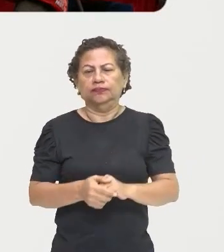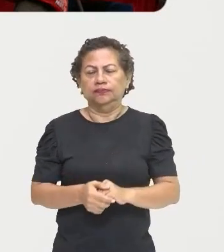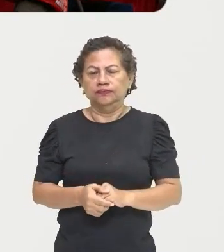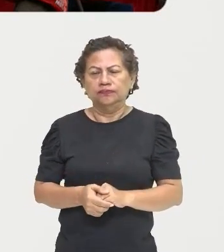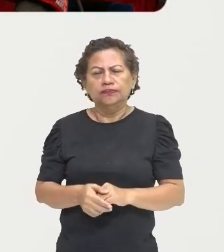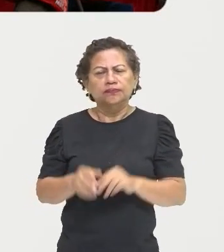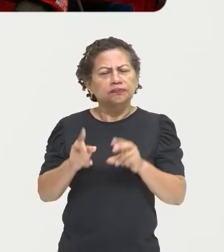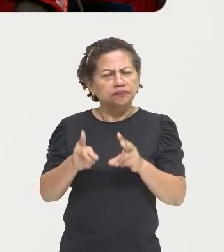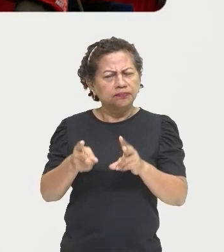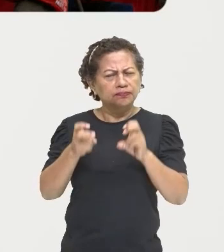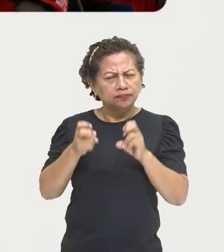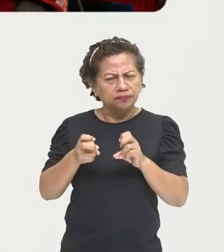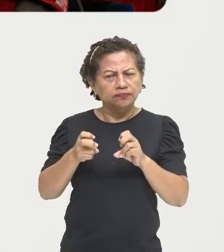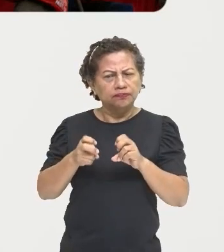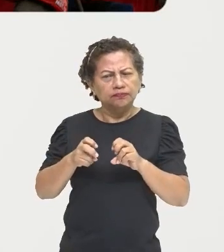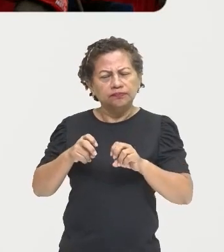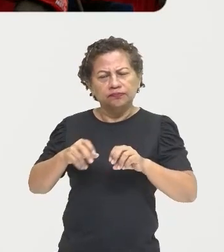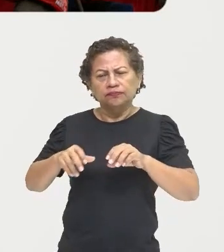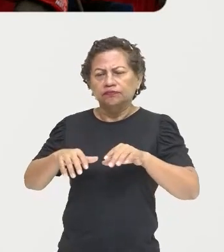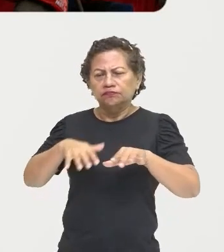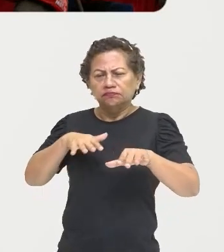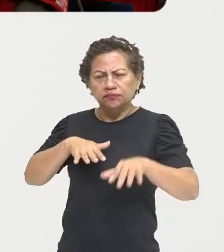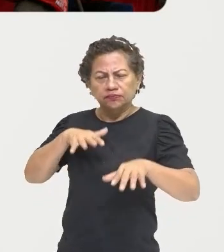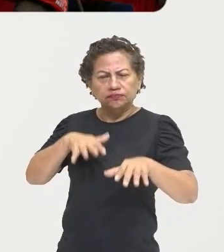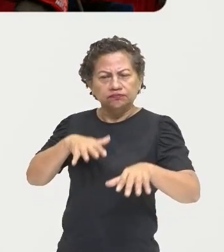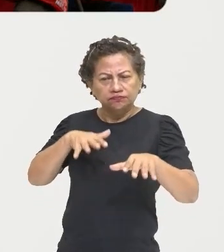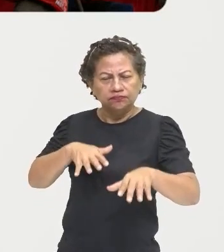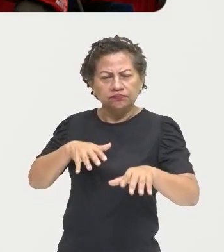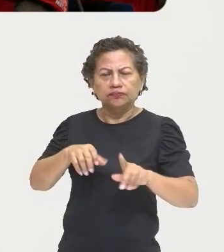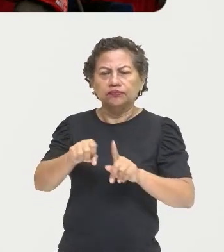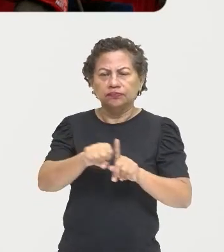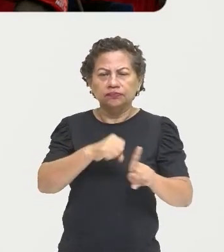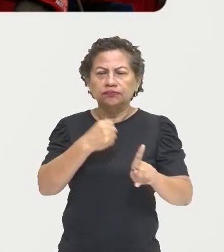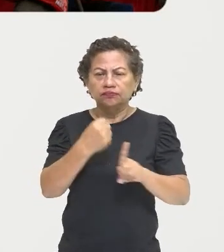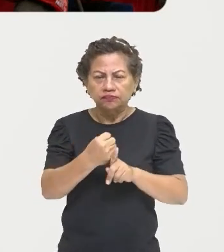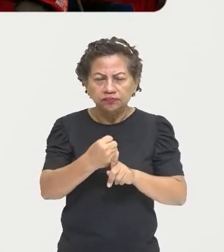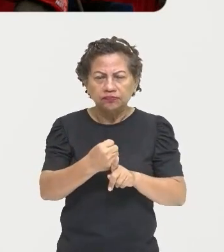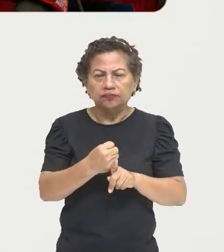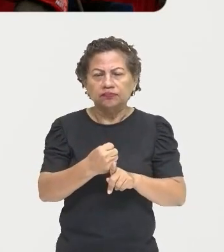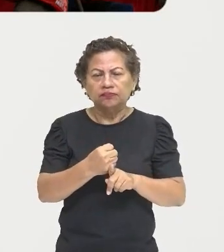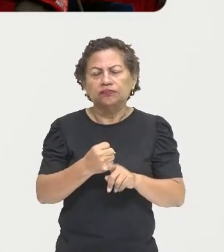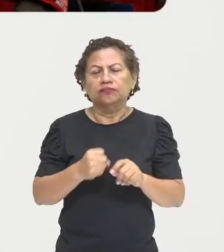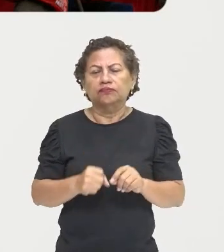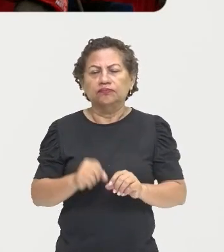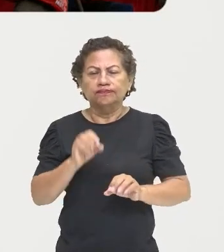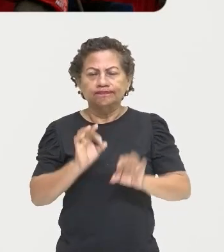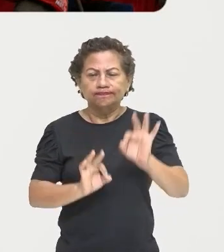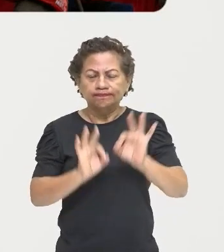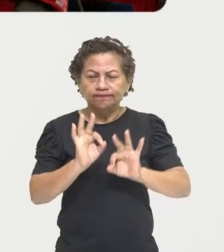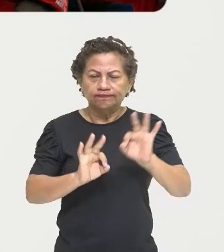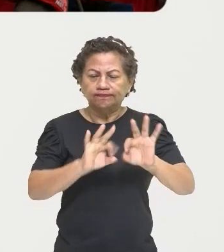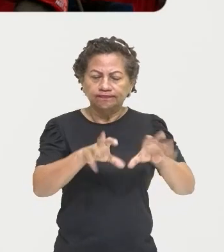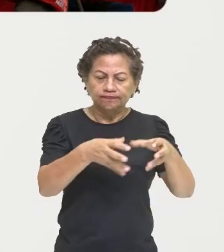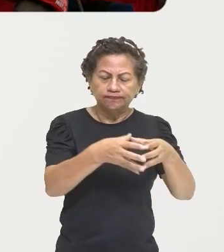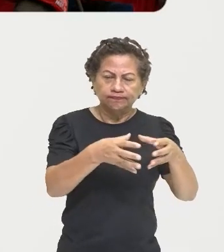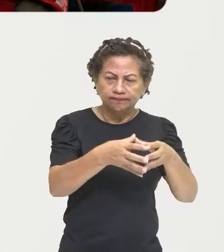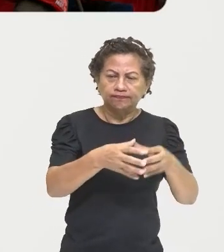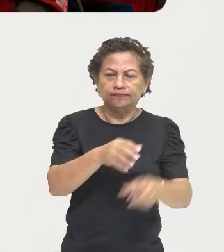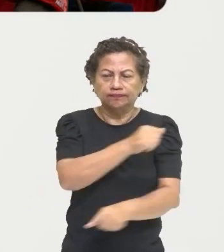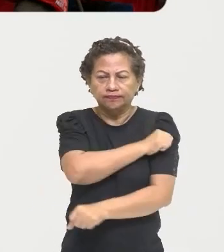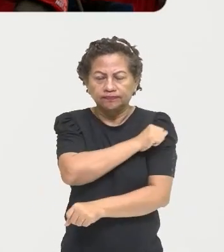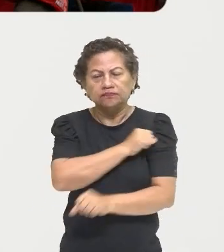movimentos sociais, de uma forma geral, eles podem ser vocês, enquanto alunos organizados em grêmio estudantil, pode ser uma